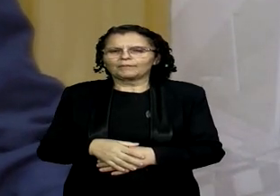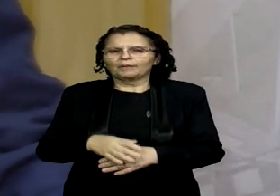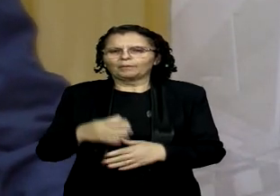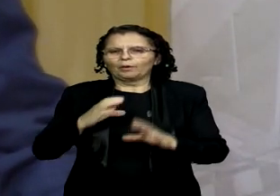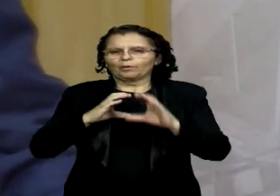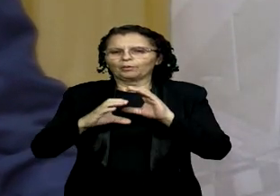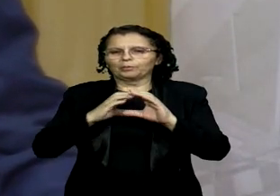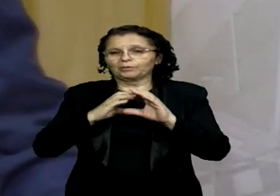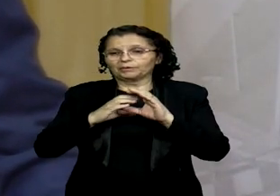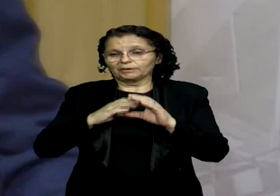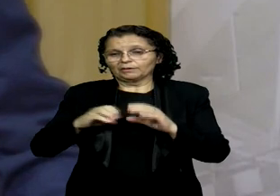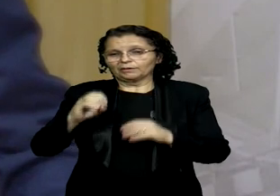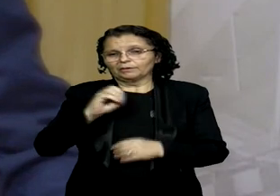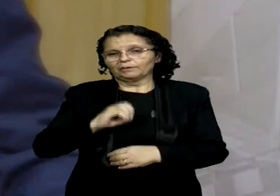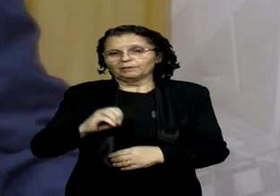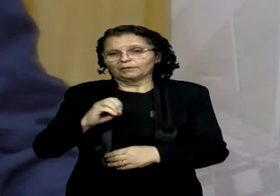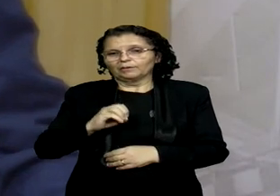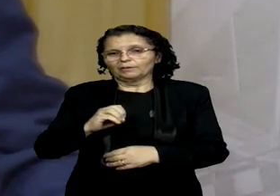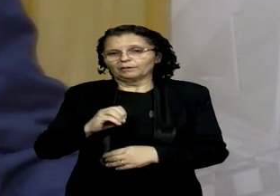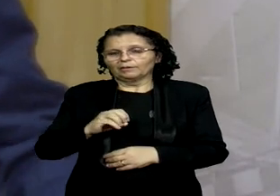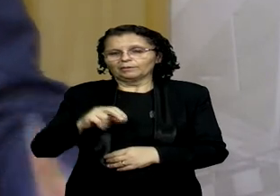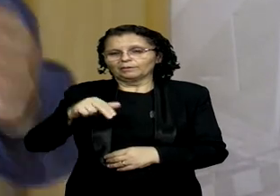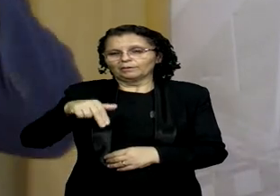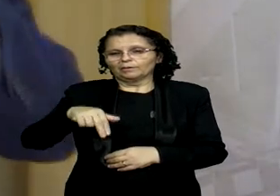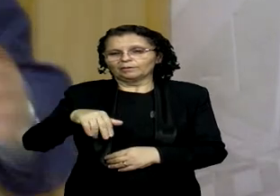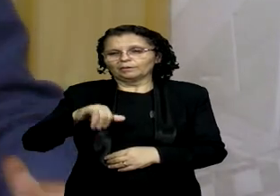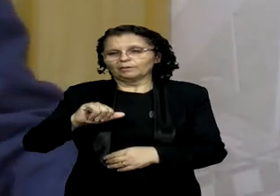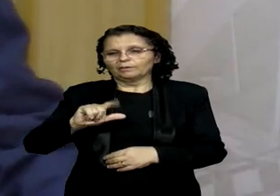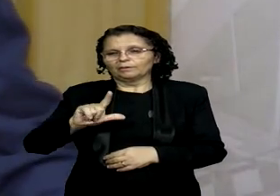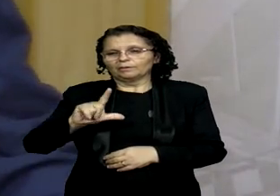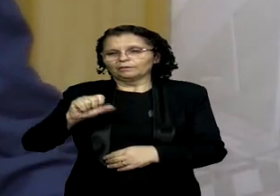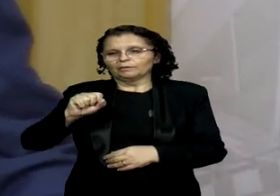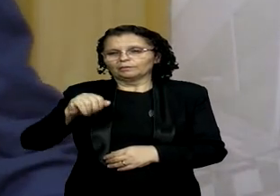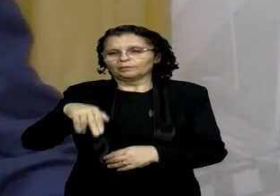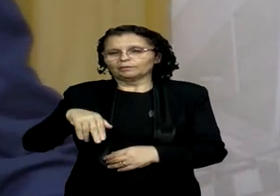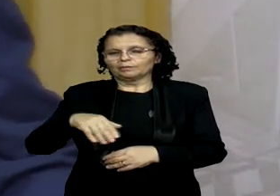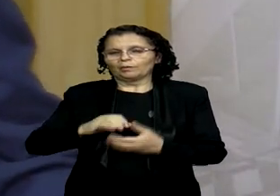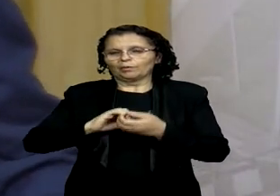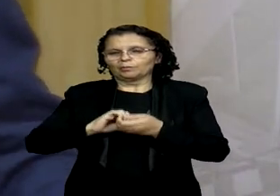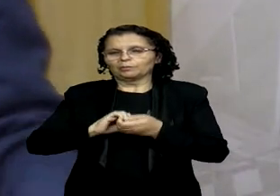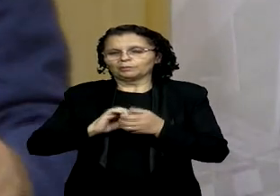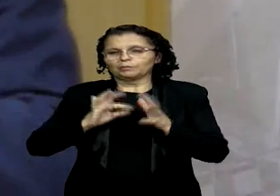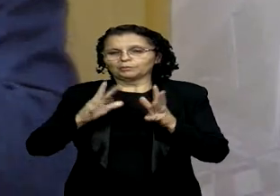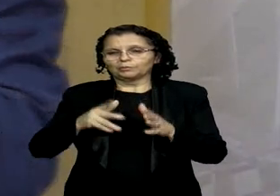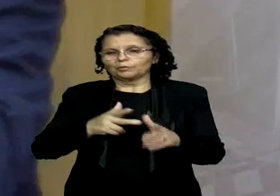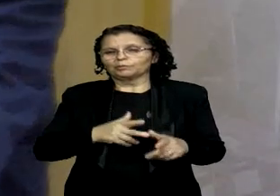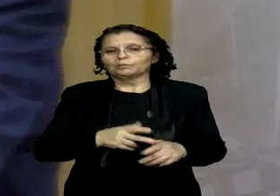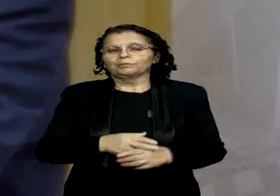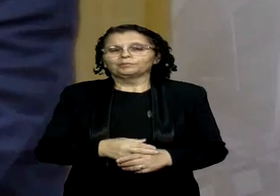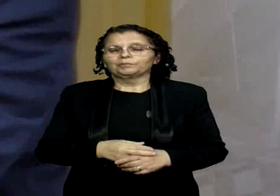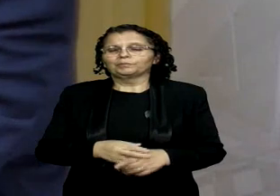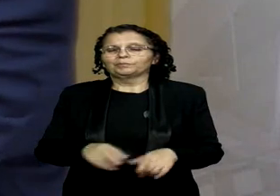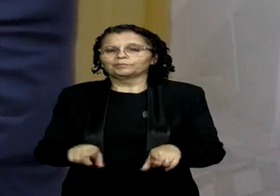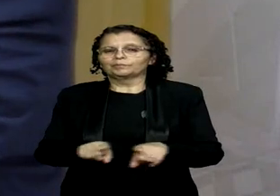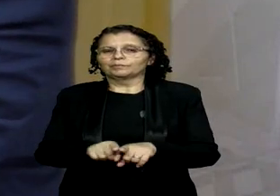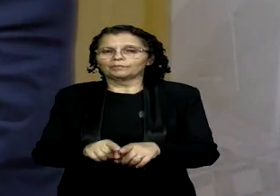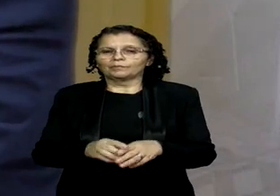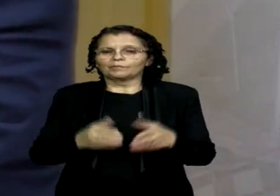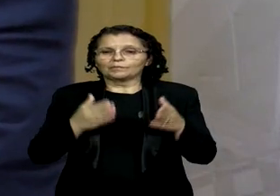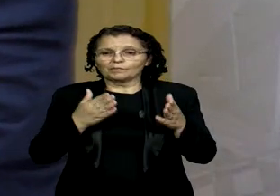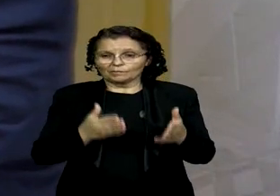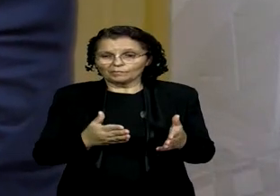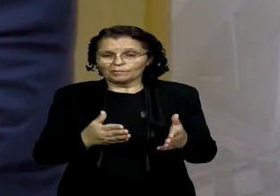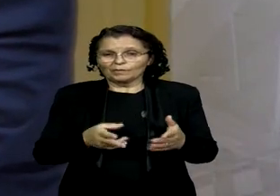de comunicação da cidade, que é o Nilson Martins, quero cumprimentar toda a imprensa que nos acompanha. E também me dirigir